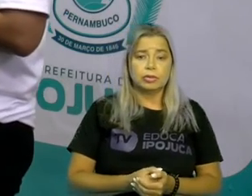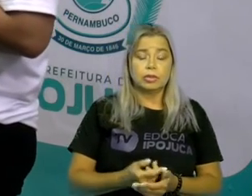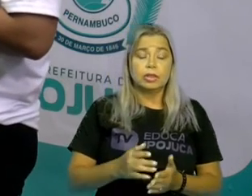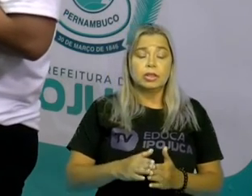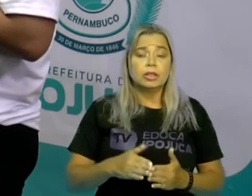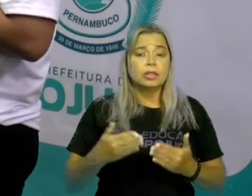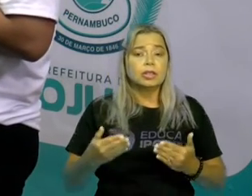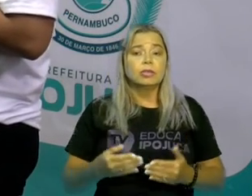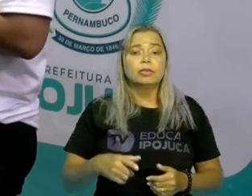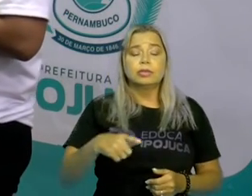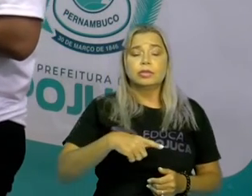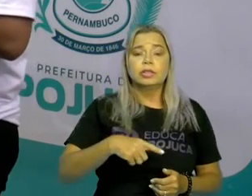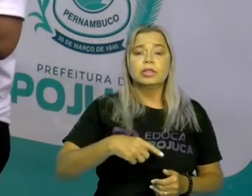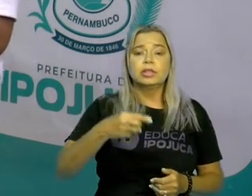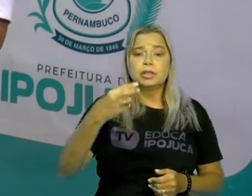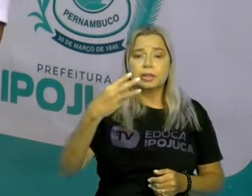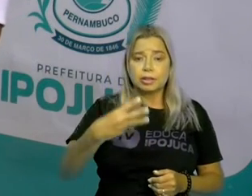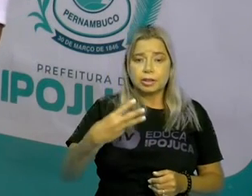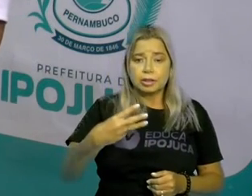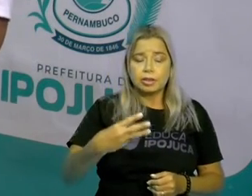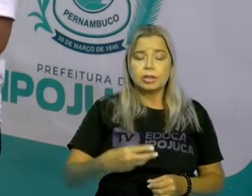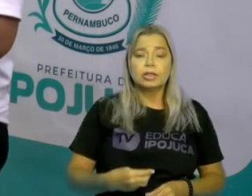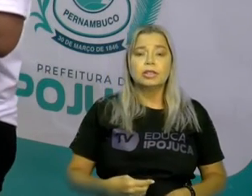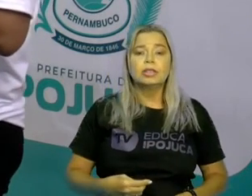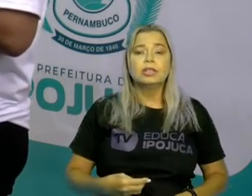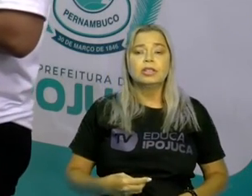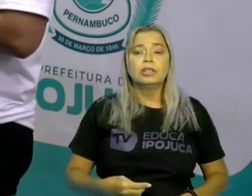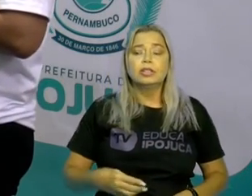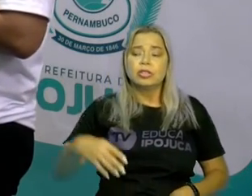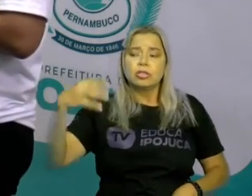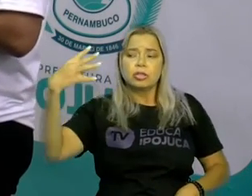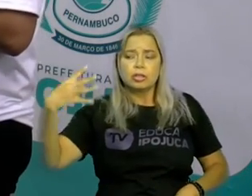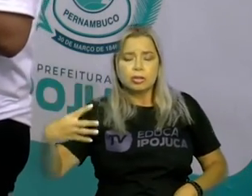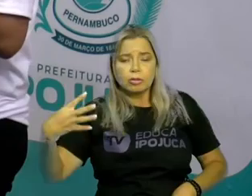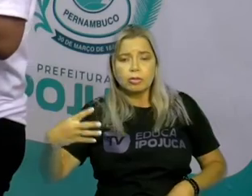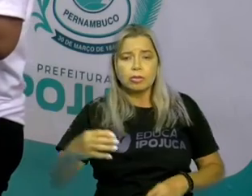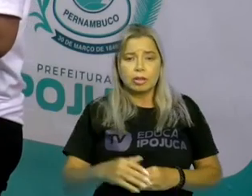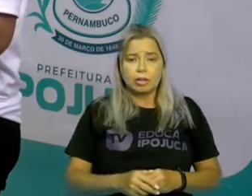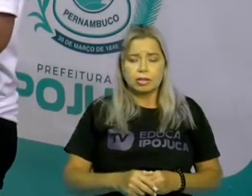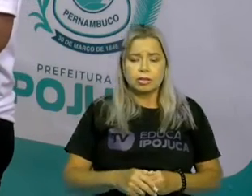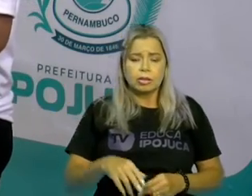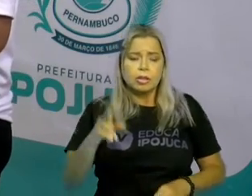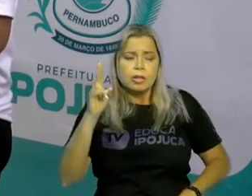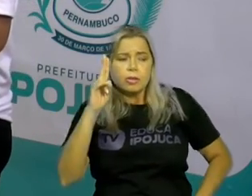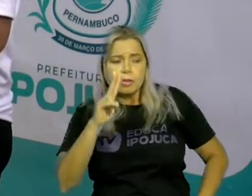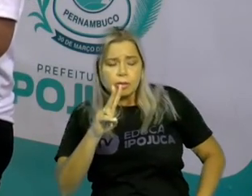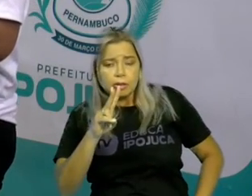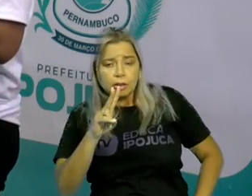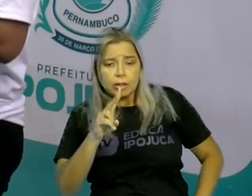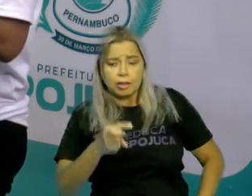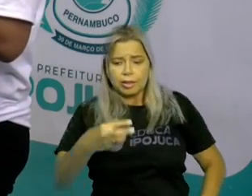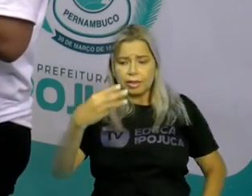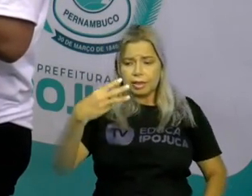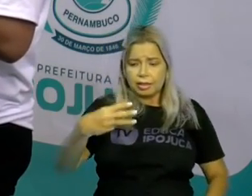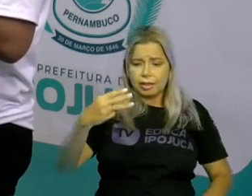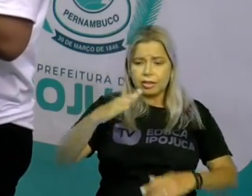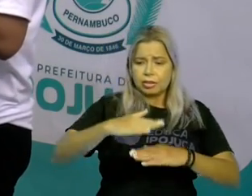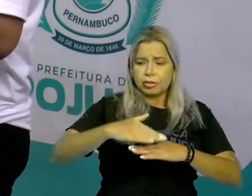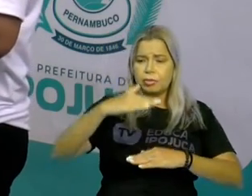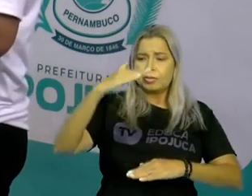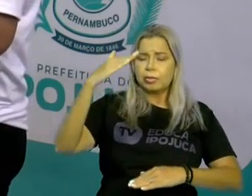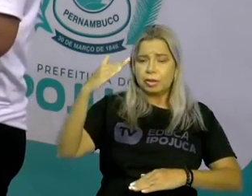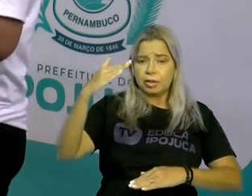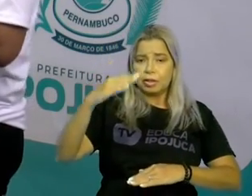4 centenas, como 4 maior que 3. Basta parar a comparação